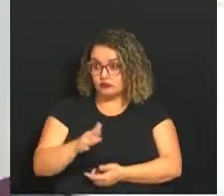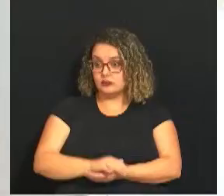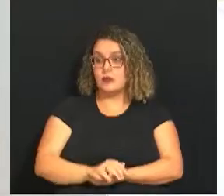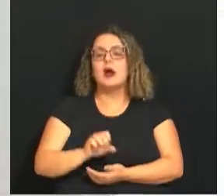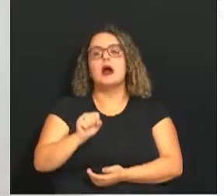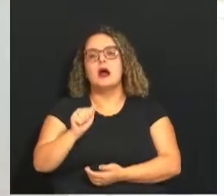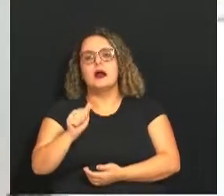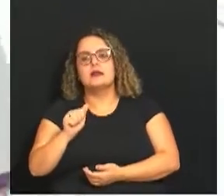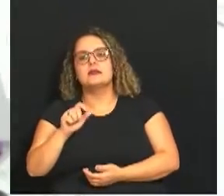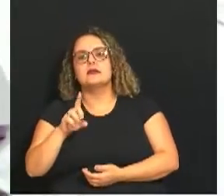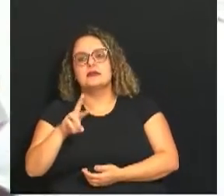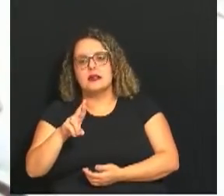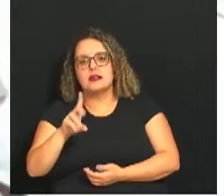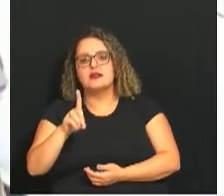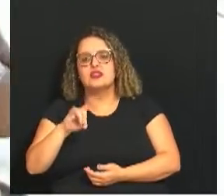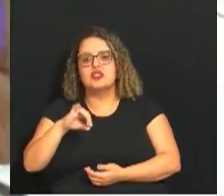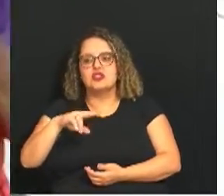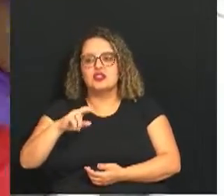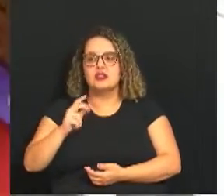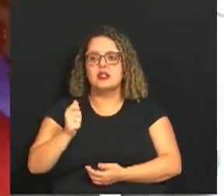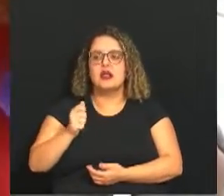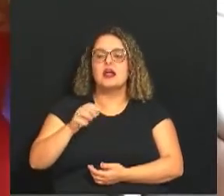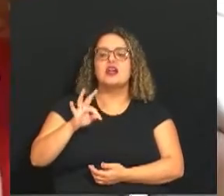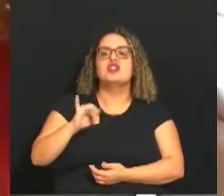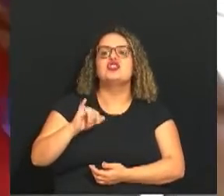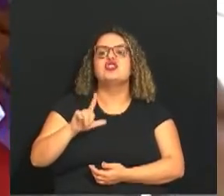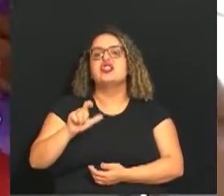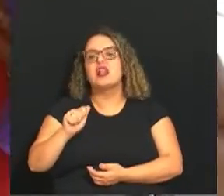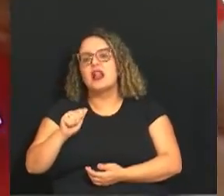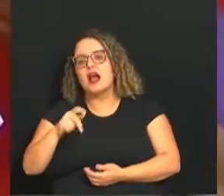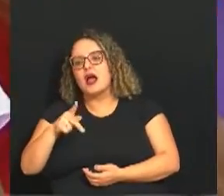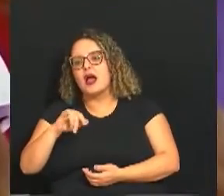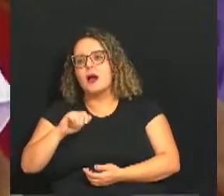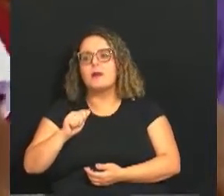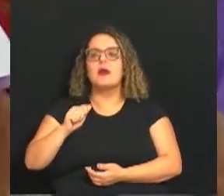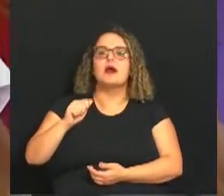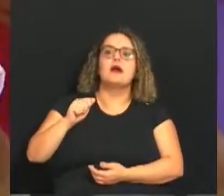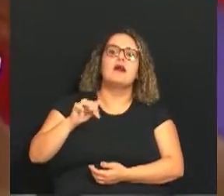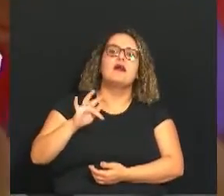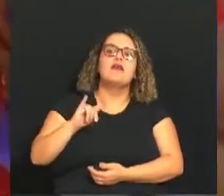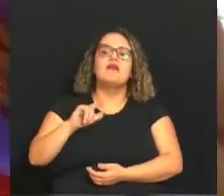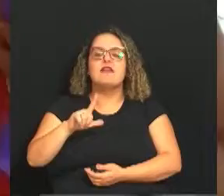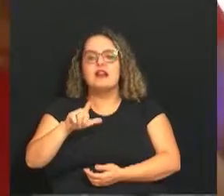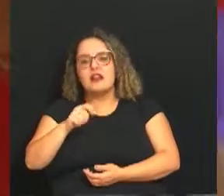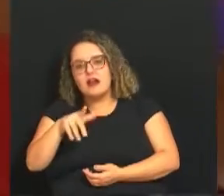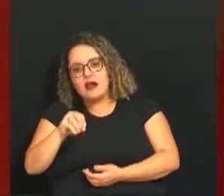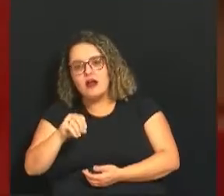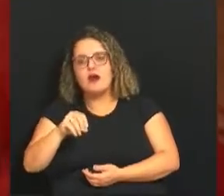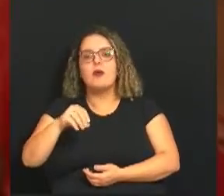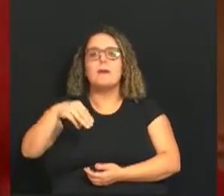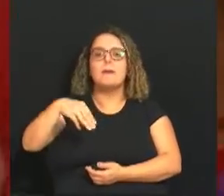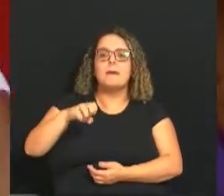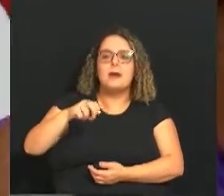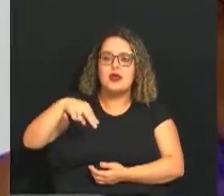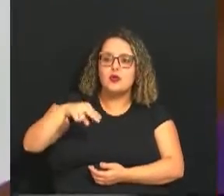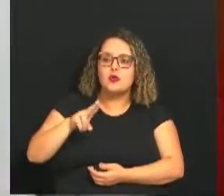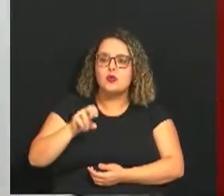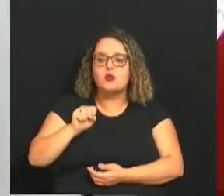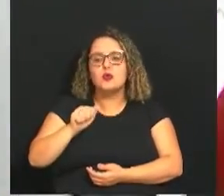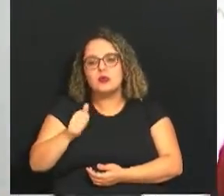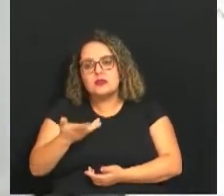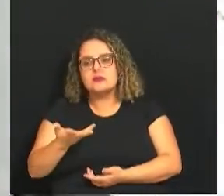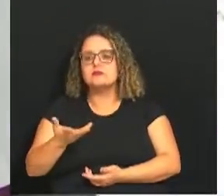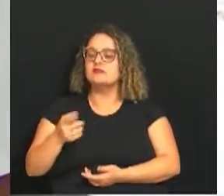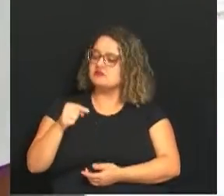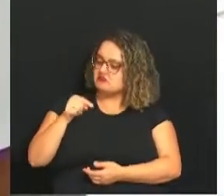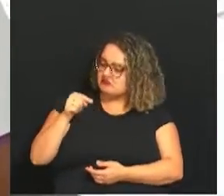a tilápia, a cavalinha, o cação, o filé de melusa. Esses são os peixes mais vendidos. Pois é, a cavalinha aqui